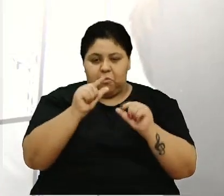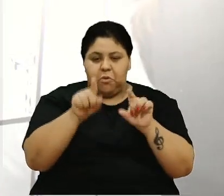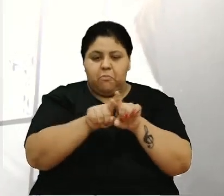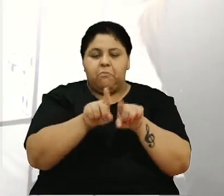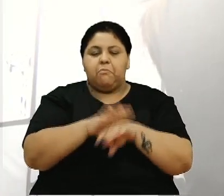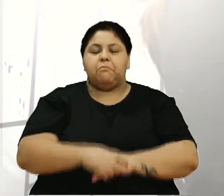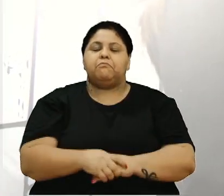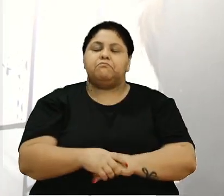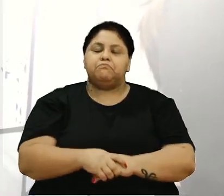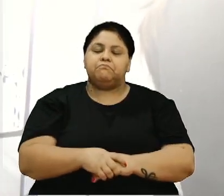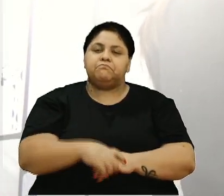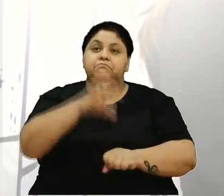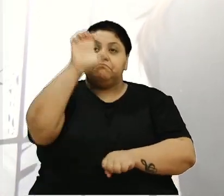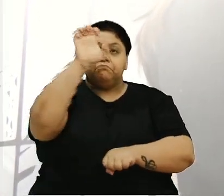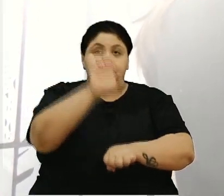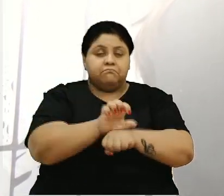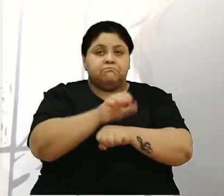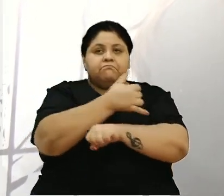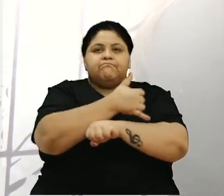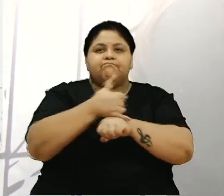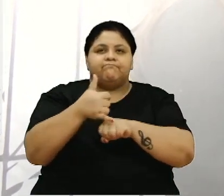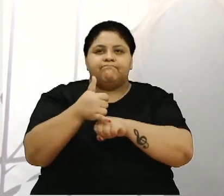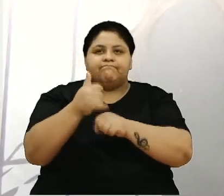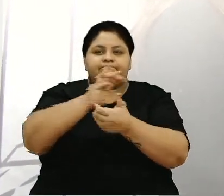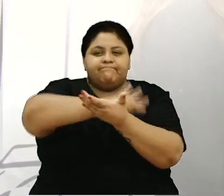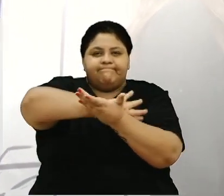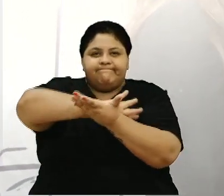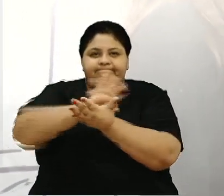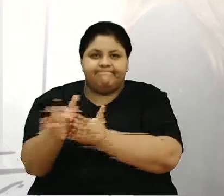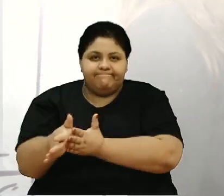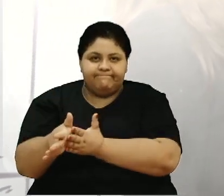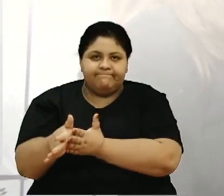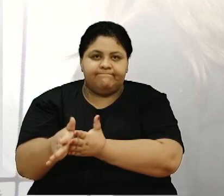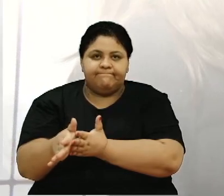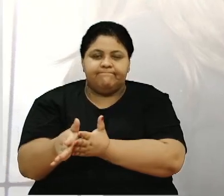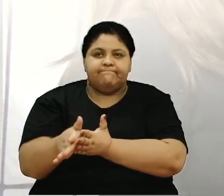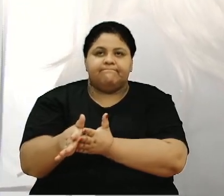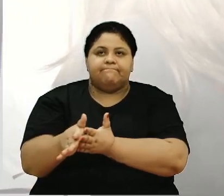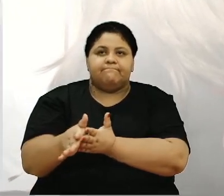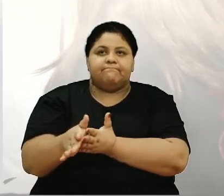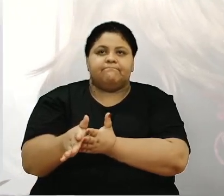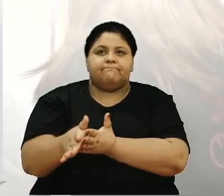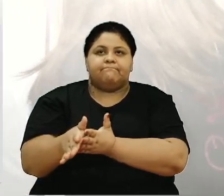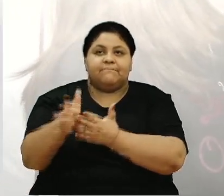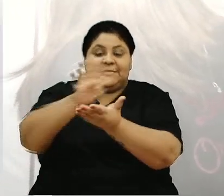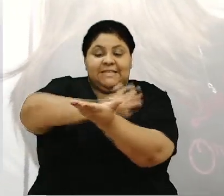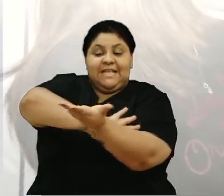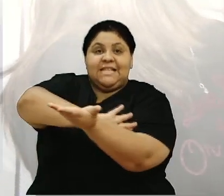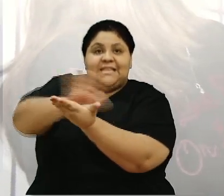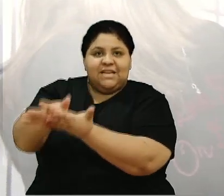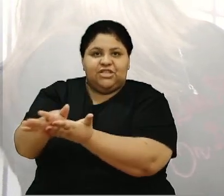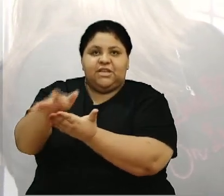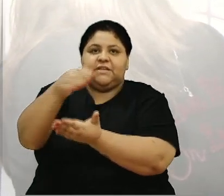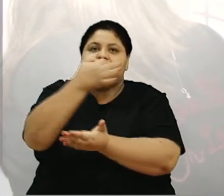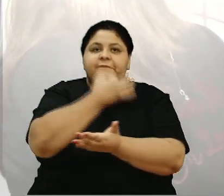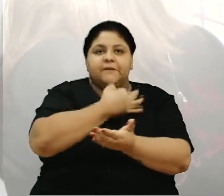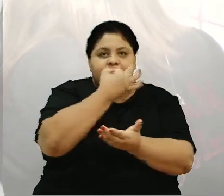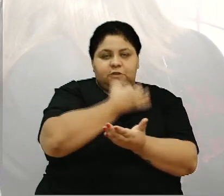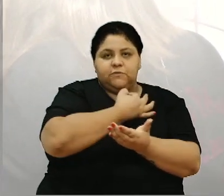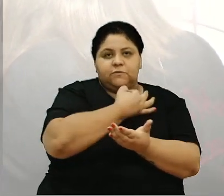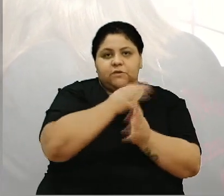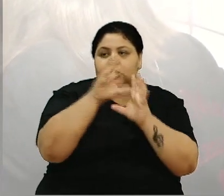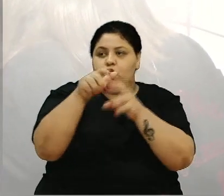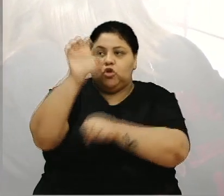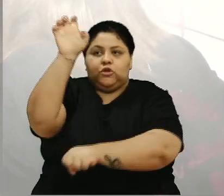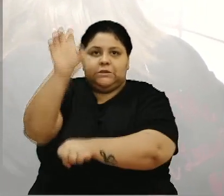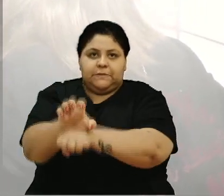O Estado está passando por nessa crise toda, né, essa tragédia que assola não só Caxias do Sul, mas todo o